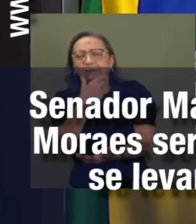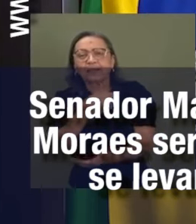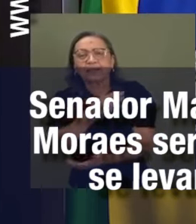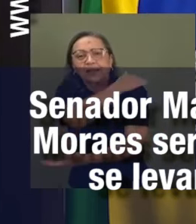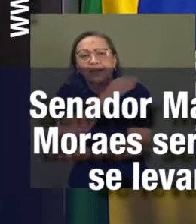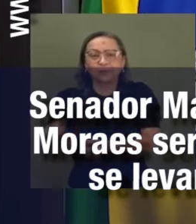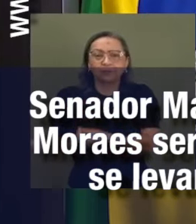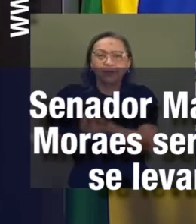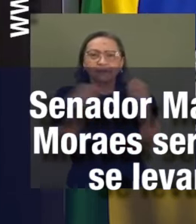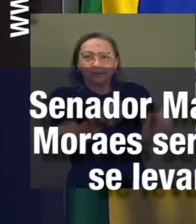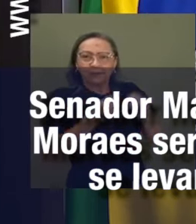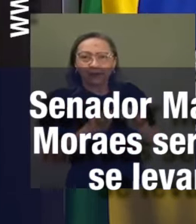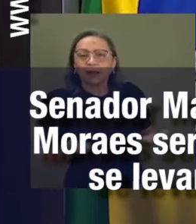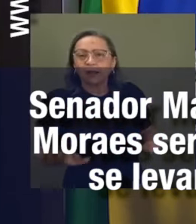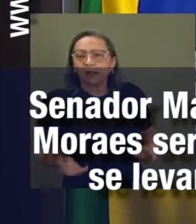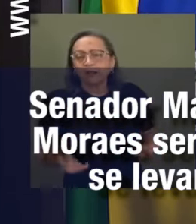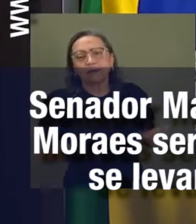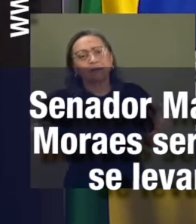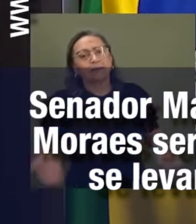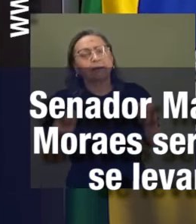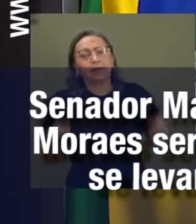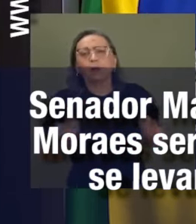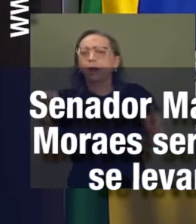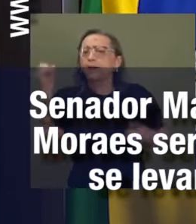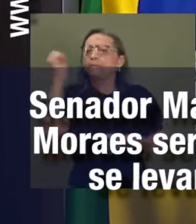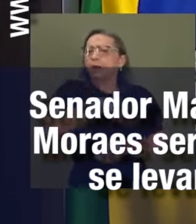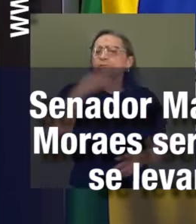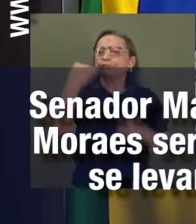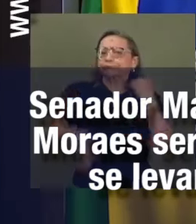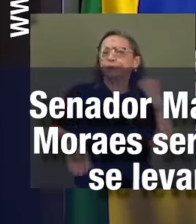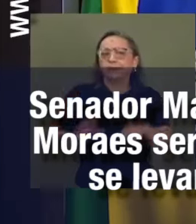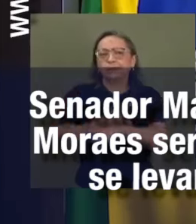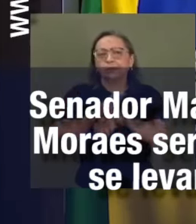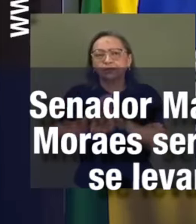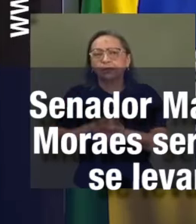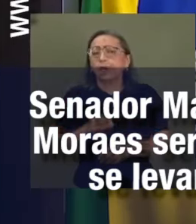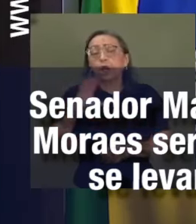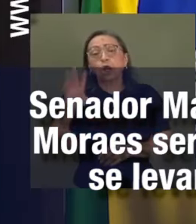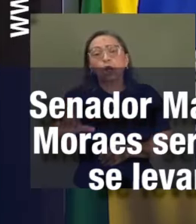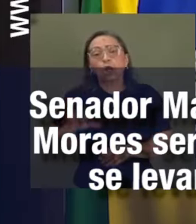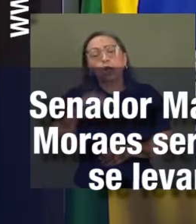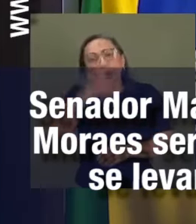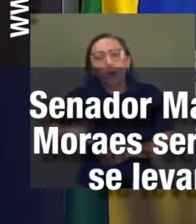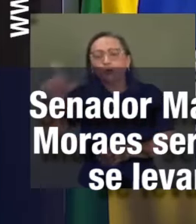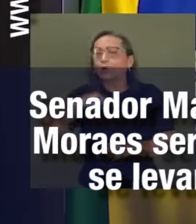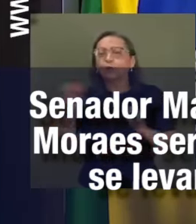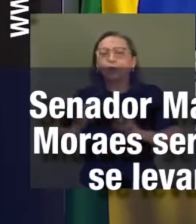Uma clara violação à nossa Constituição, à nossa democracia. É lógico que eu não entreguei.